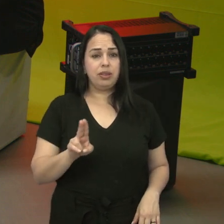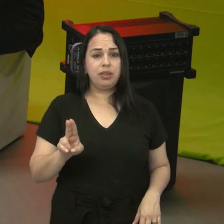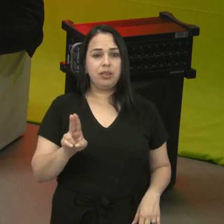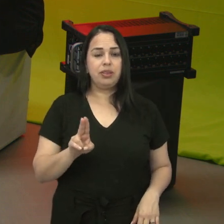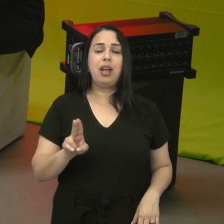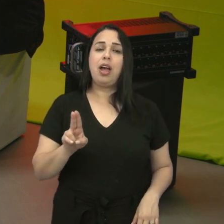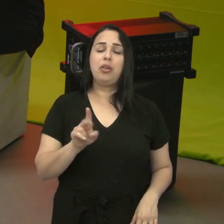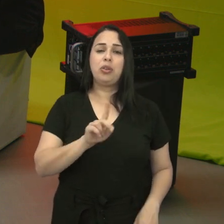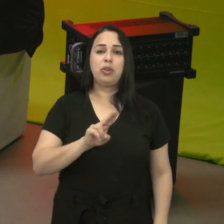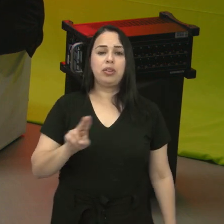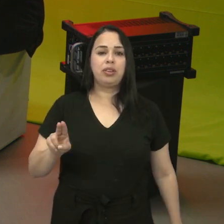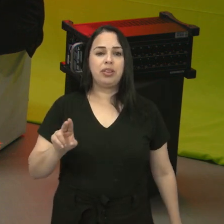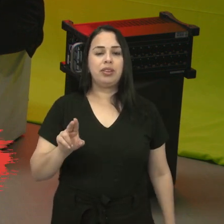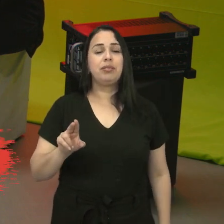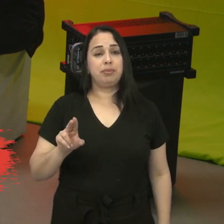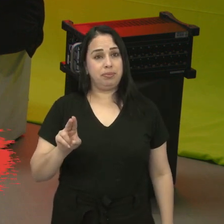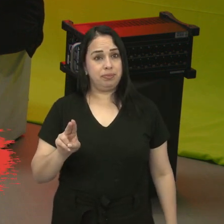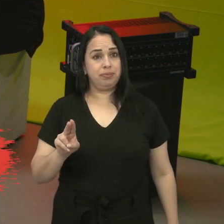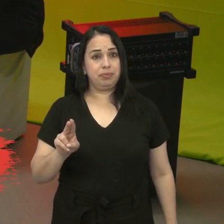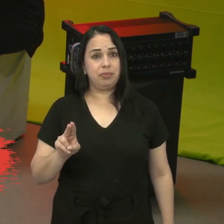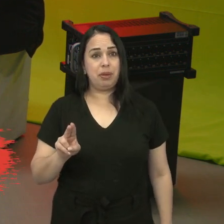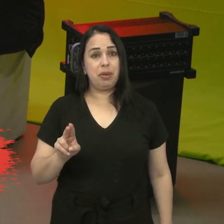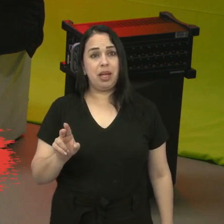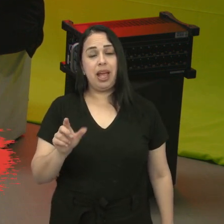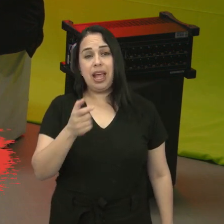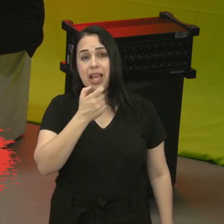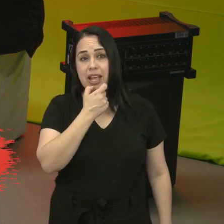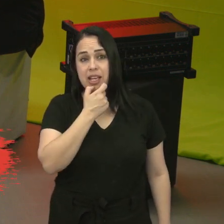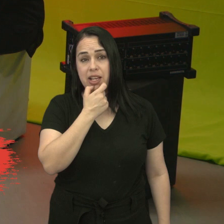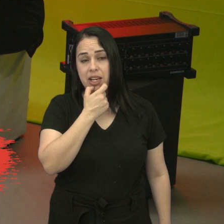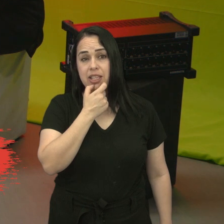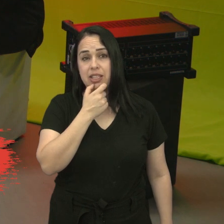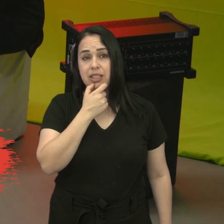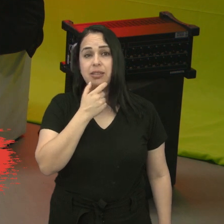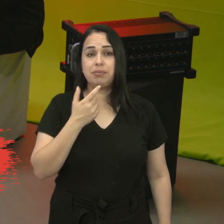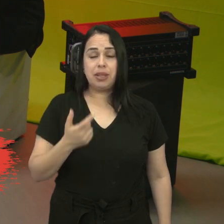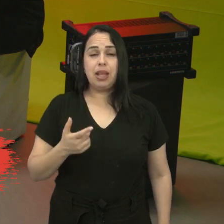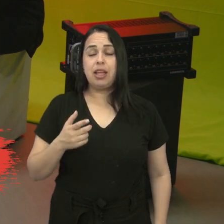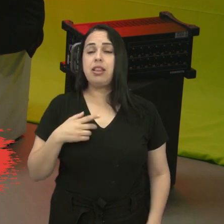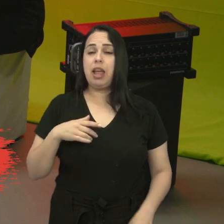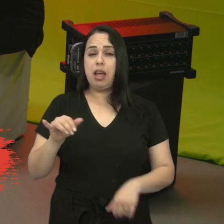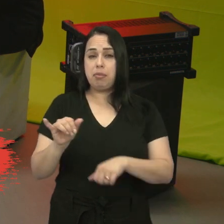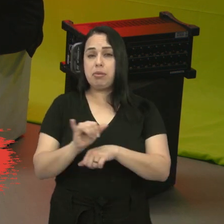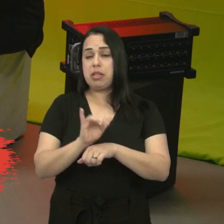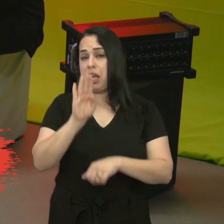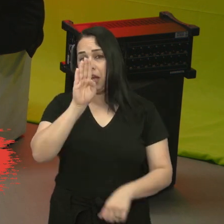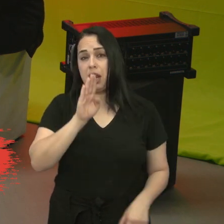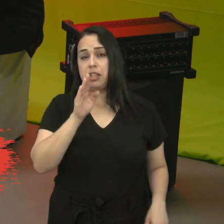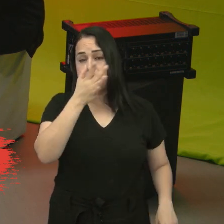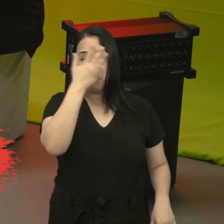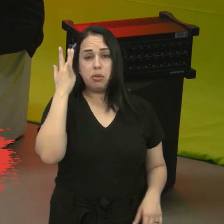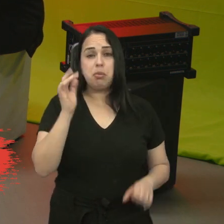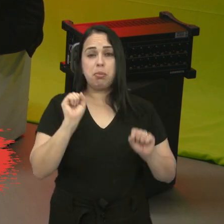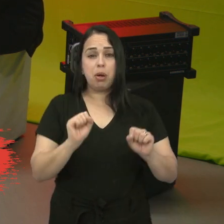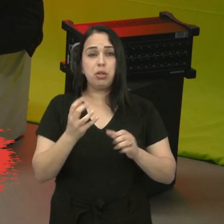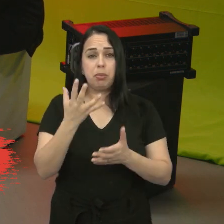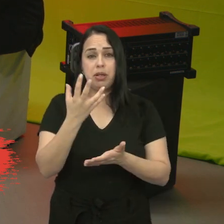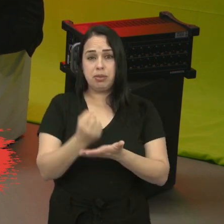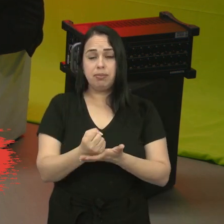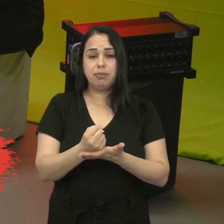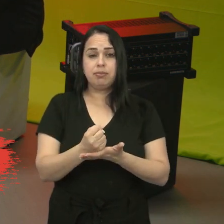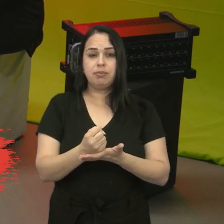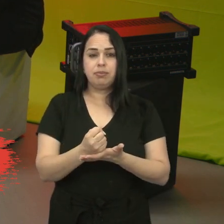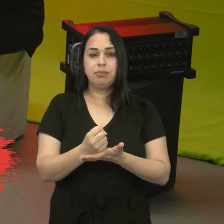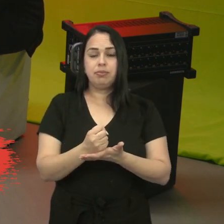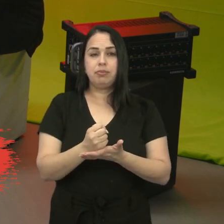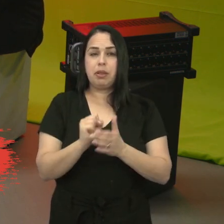só reforçando o nome, é Lightroom, que é um aplicativo que tem funções gratuitas, inclusive, né? Sim. Qualquer pessoa pode baixar para o celular. Quer dizer,